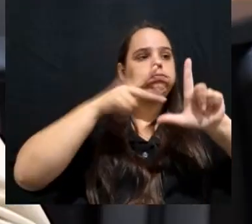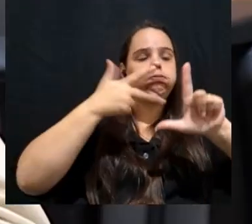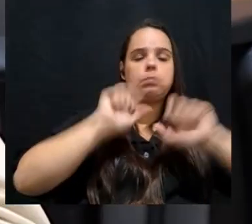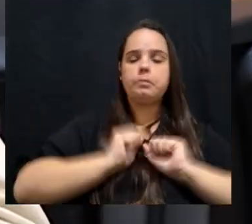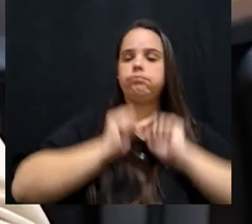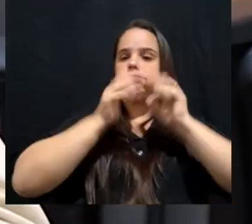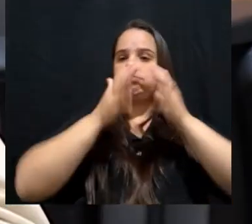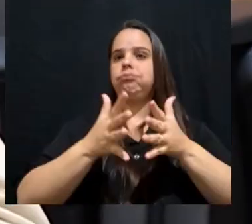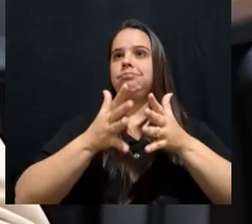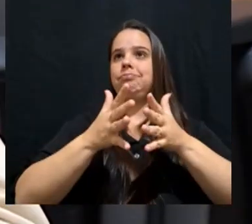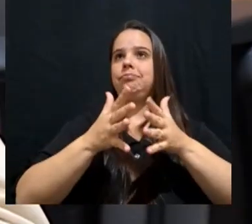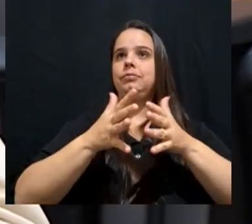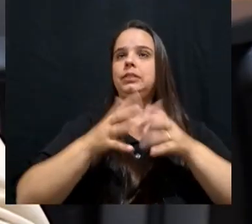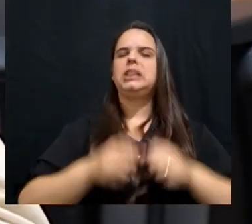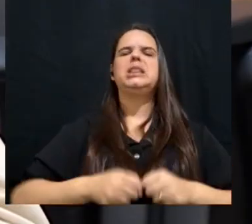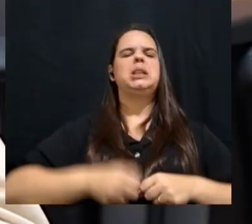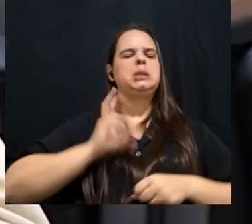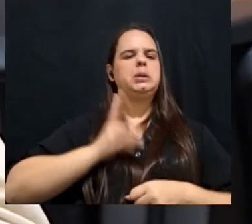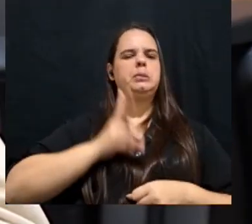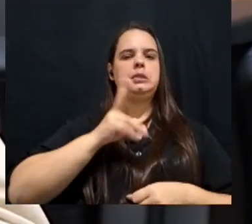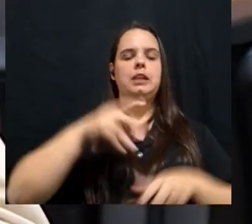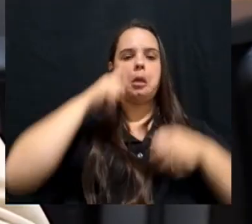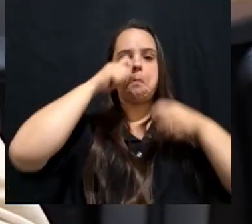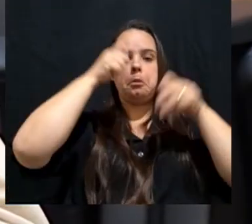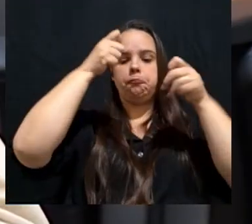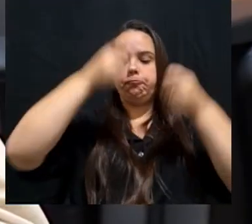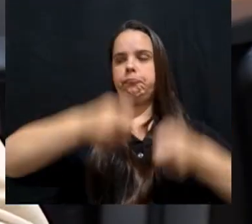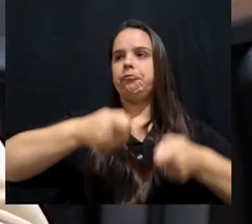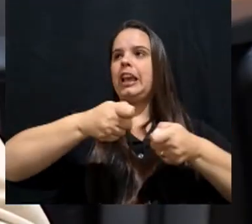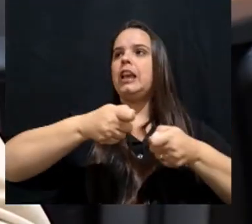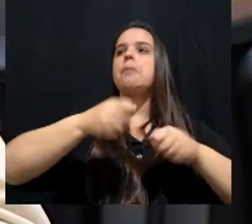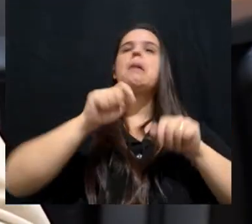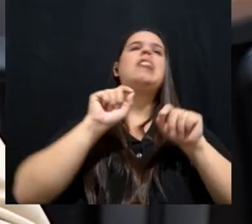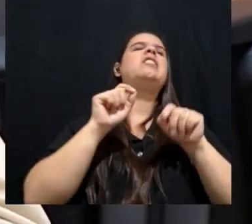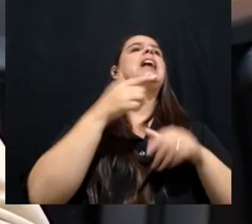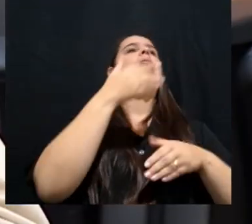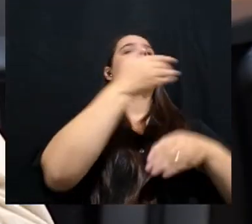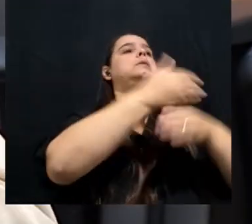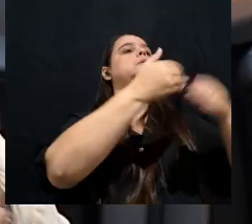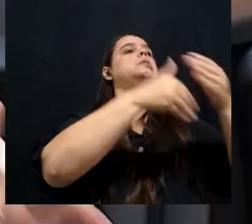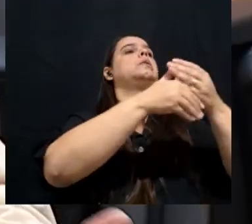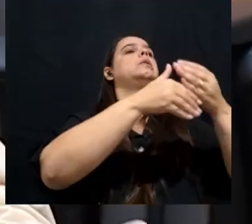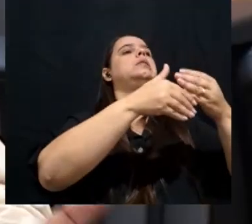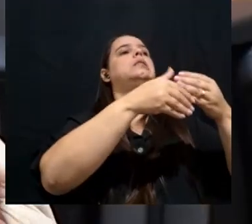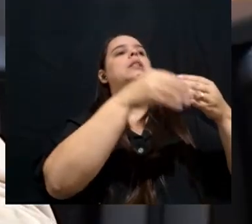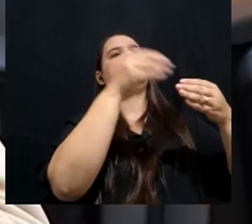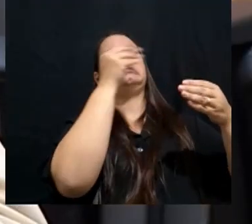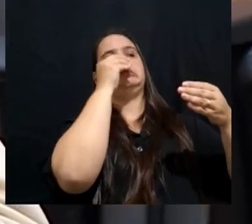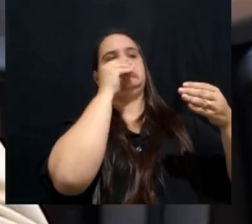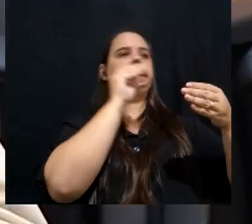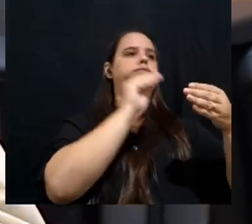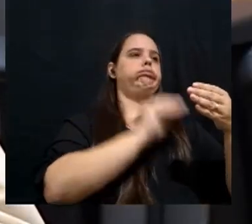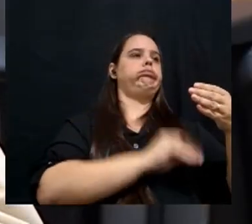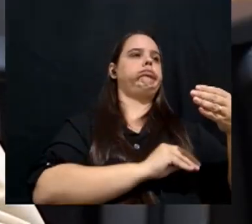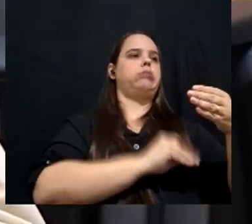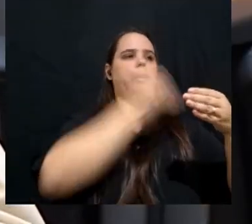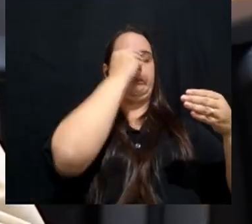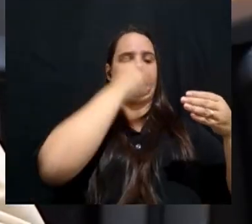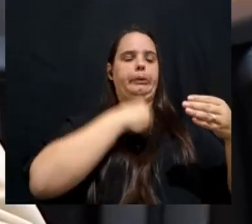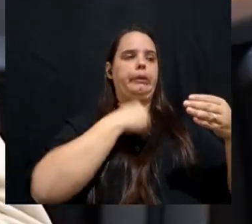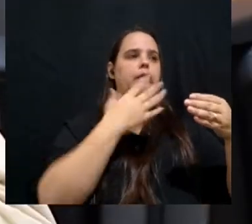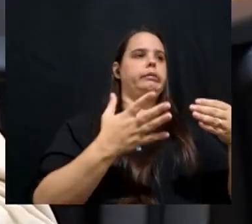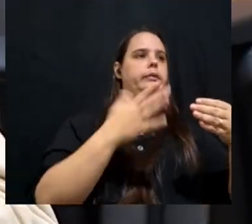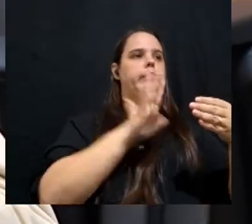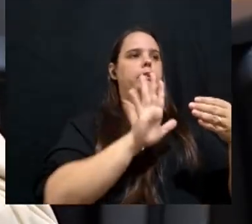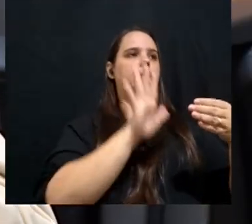em cima, para que depois não fique aquela obra abandonada, o dinheiro acabou, pagou tudo, a empresa foi embora, e aí a gente sabe